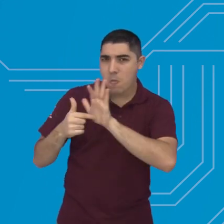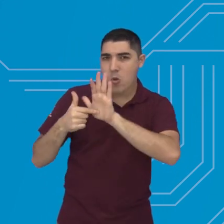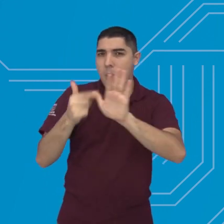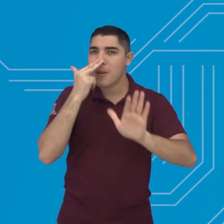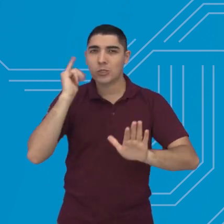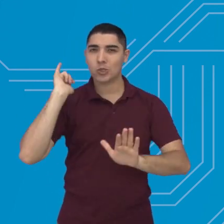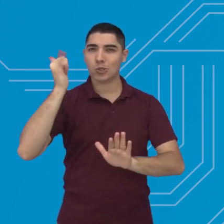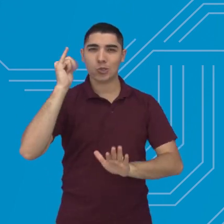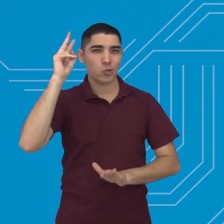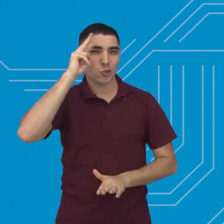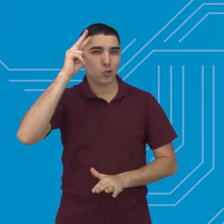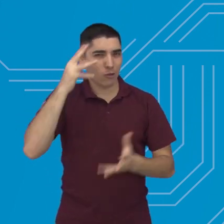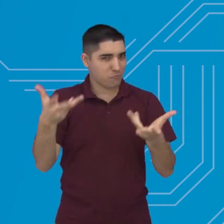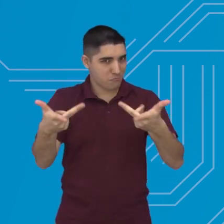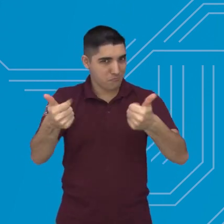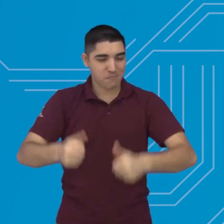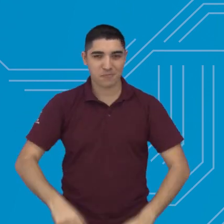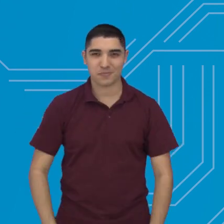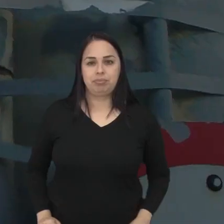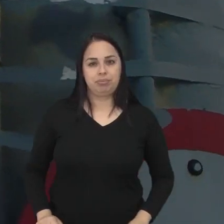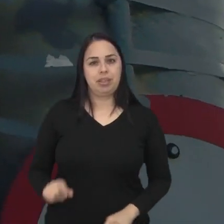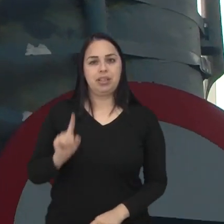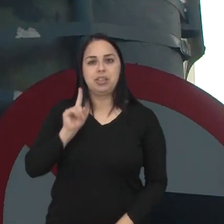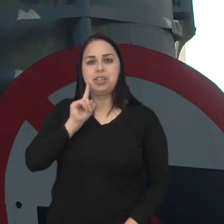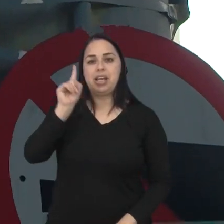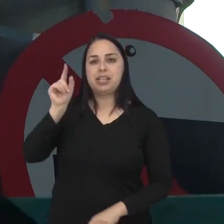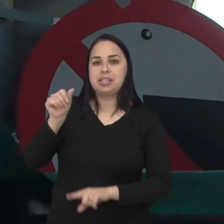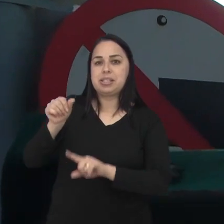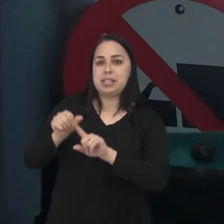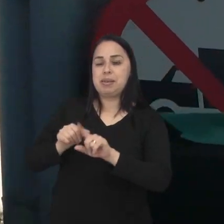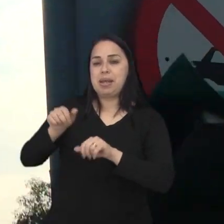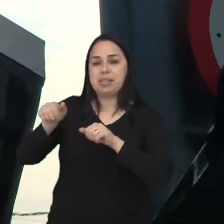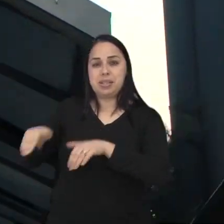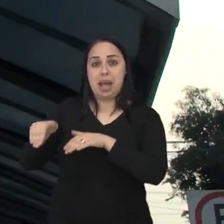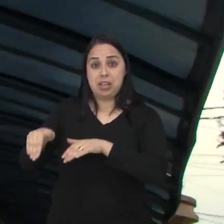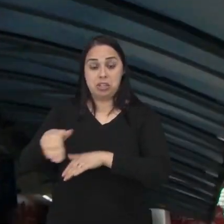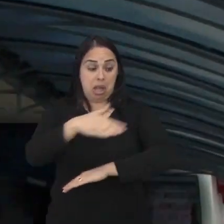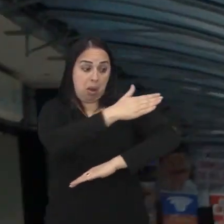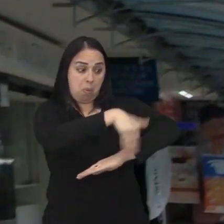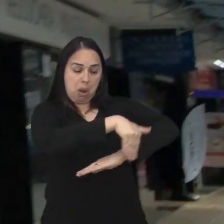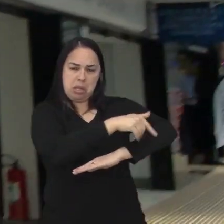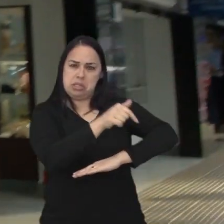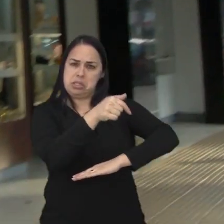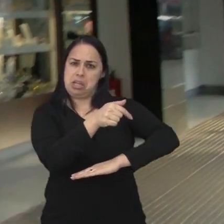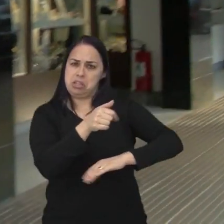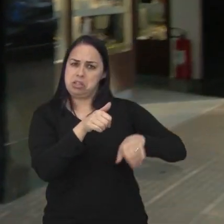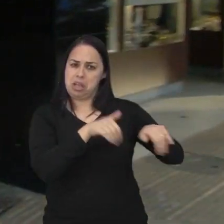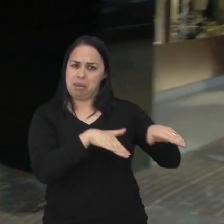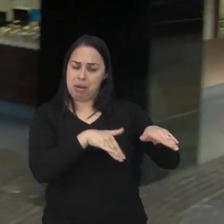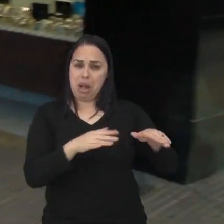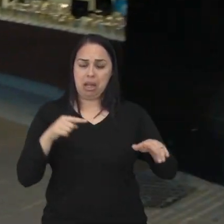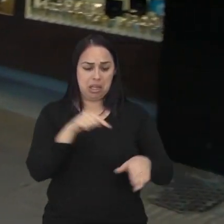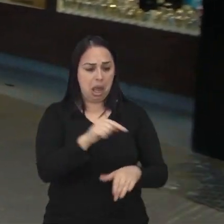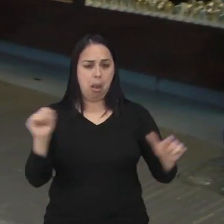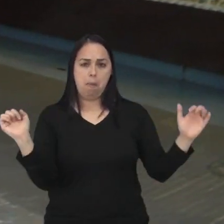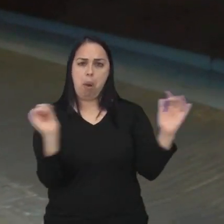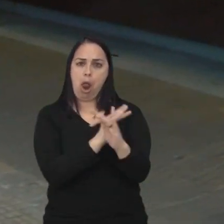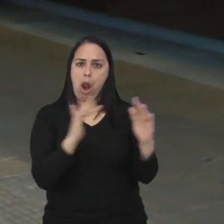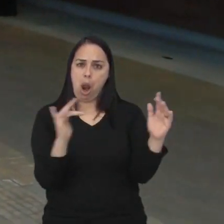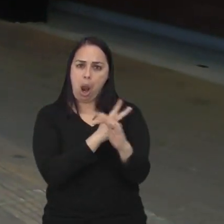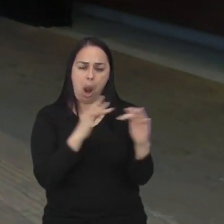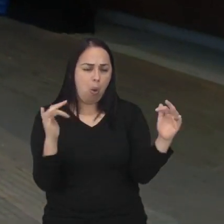uma verdadeira aula de história, viu? 7 de setembro, calçadão de São José dos Campos. Por aqui